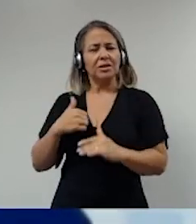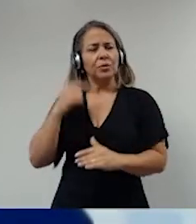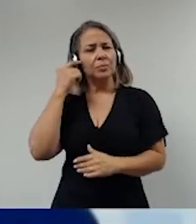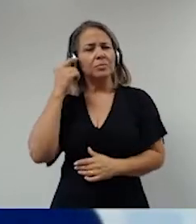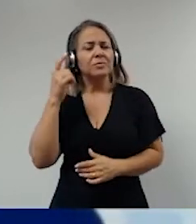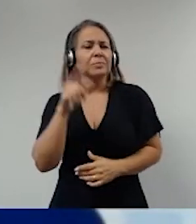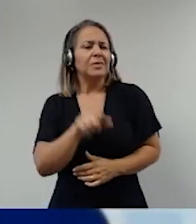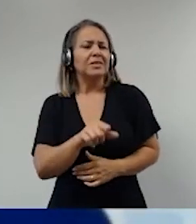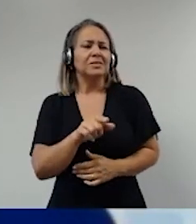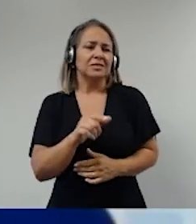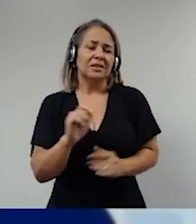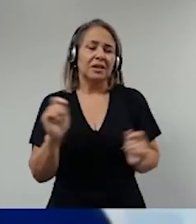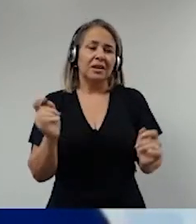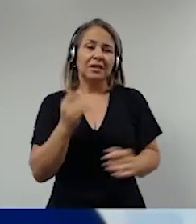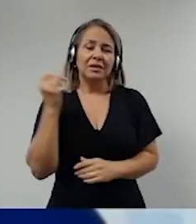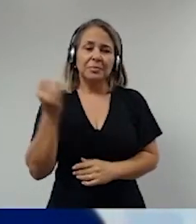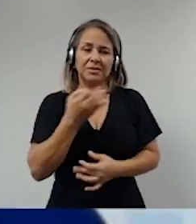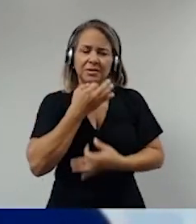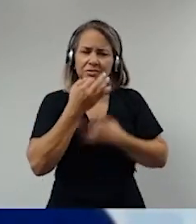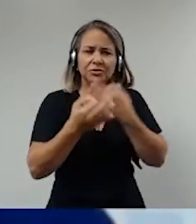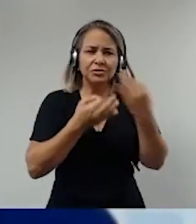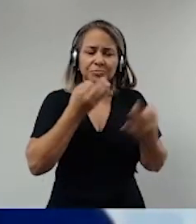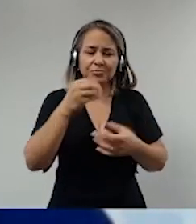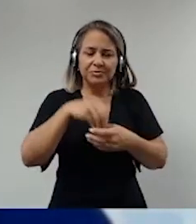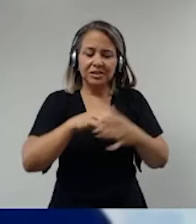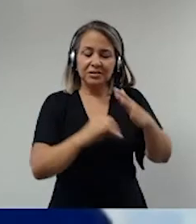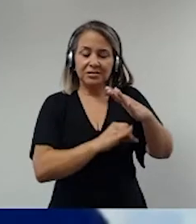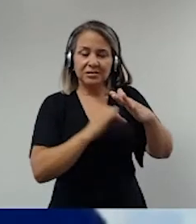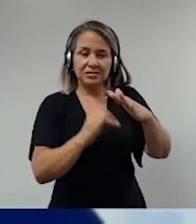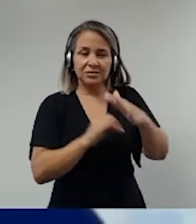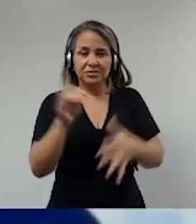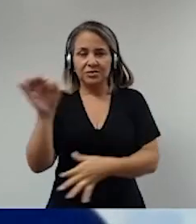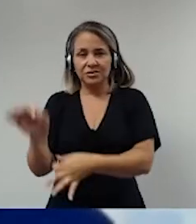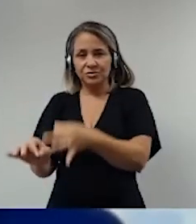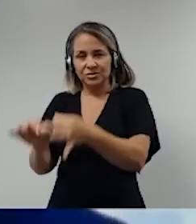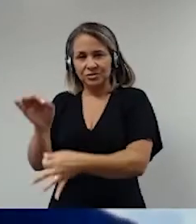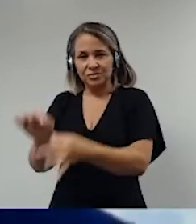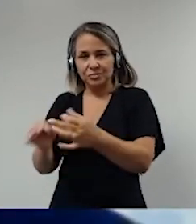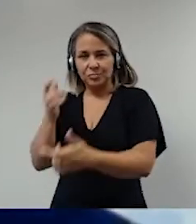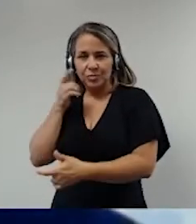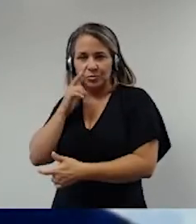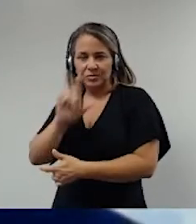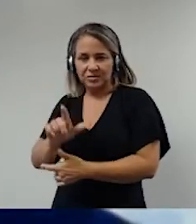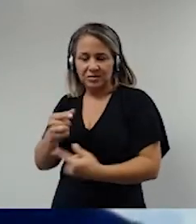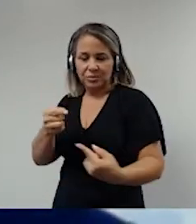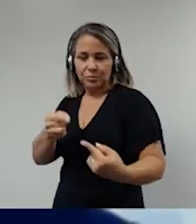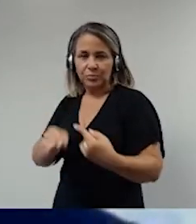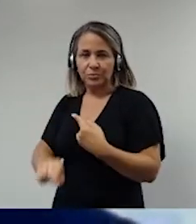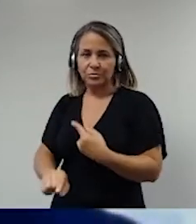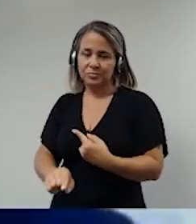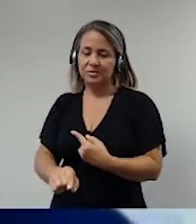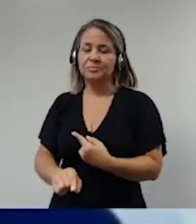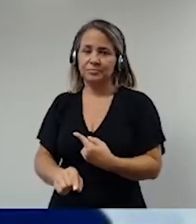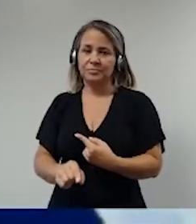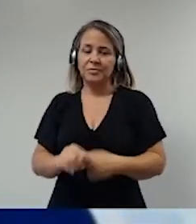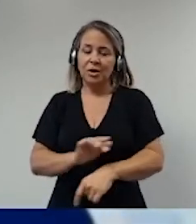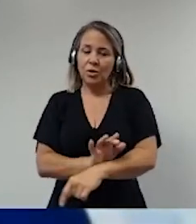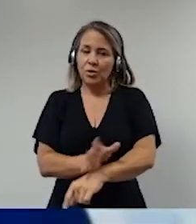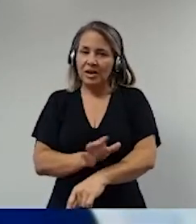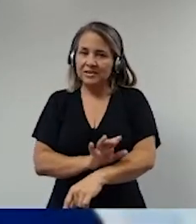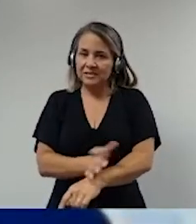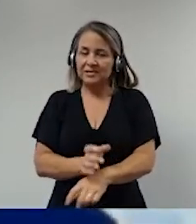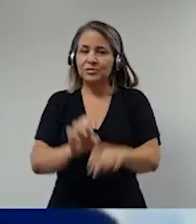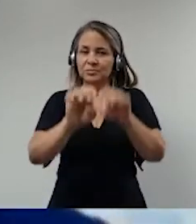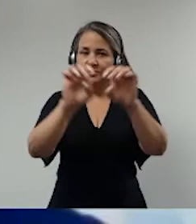seriam fundamentais nesse momento nas instituições jurídicas para combater tanto o racismo institucional como o